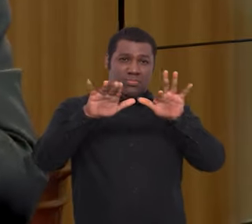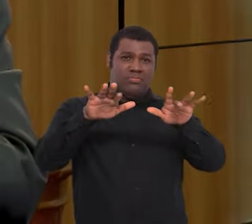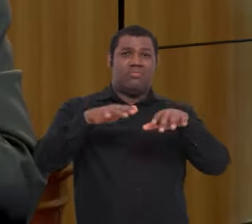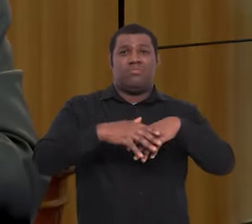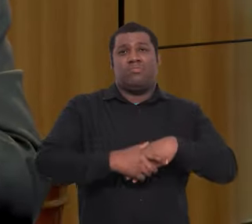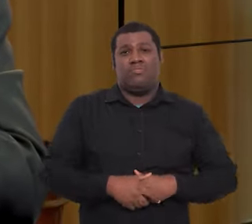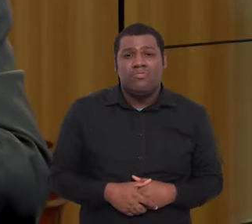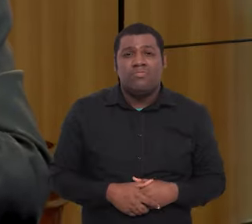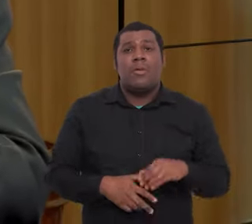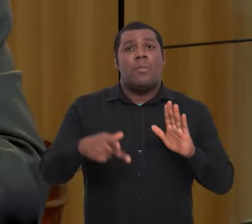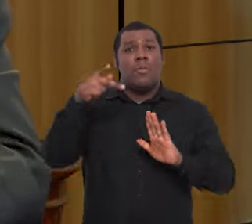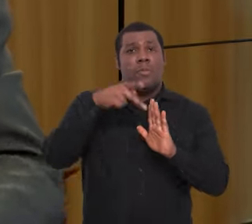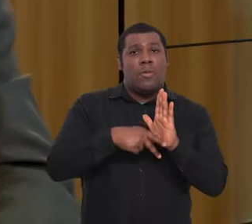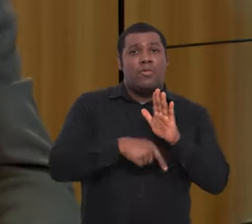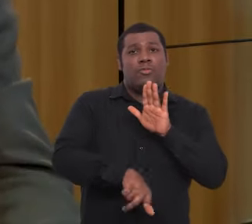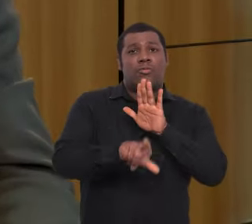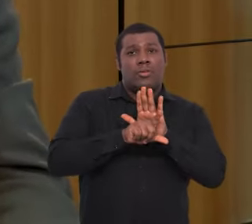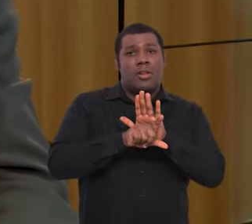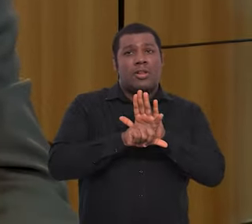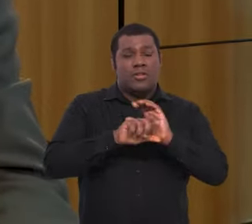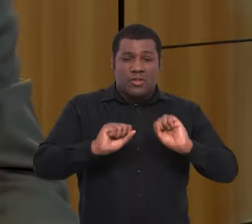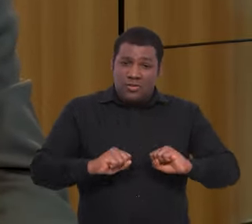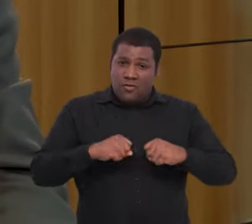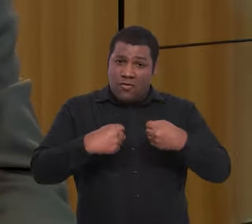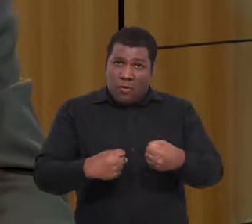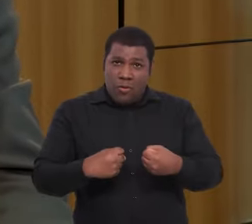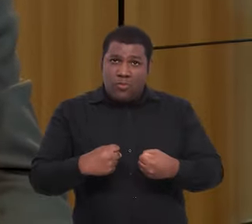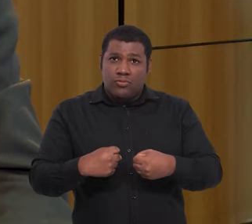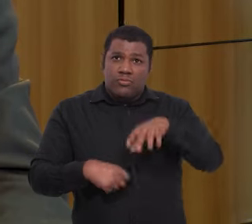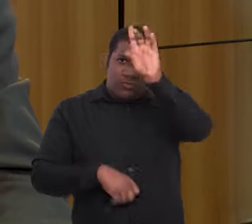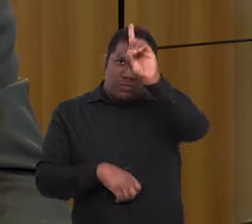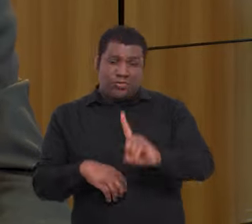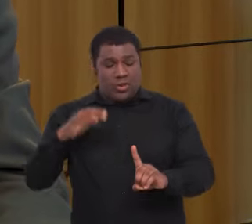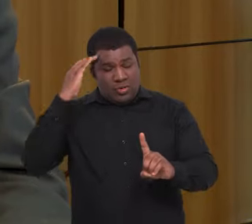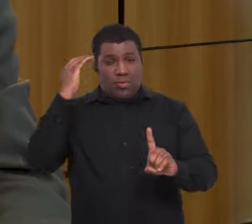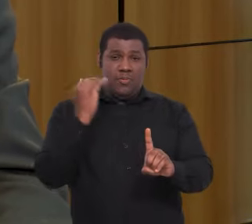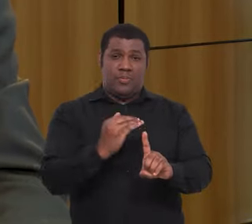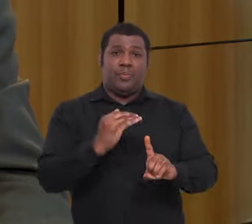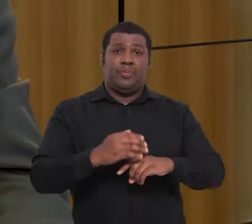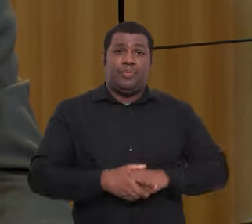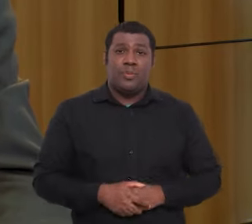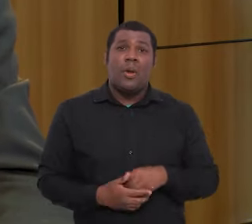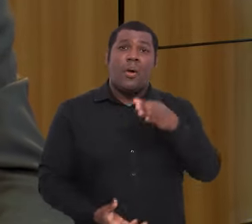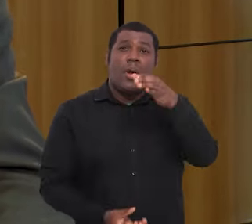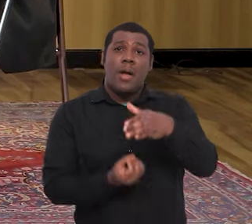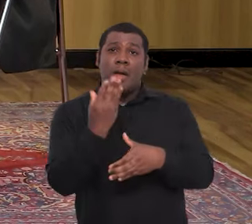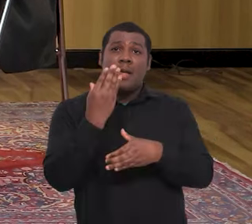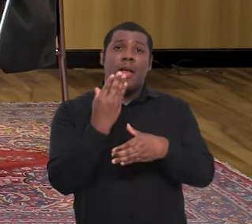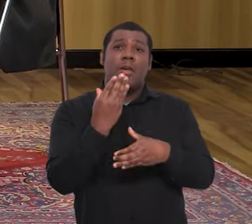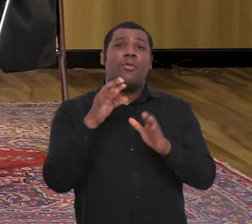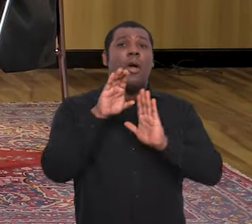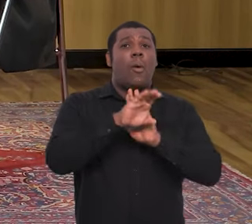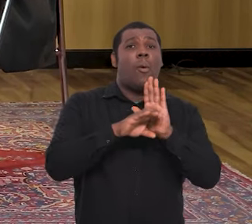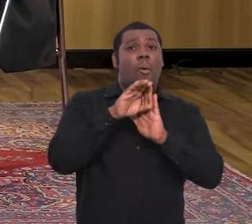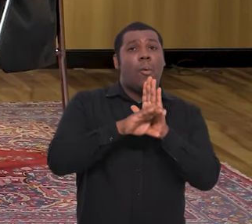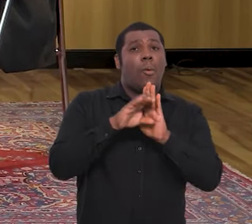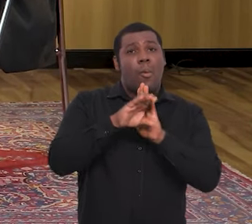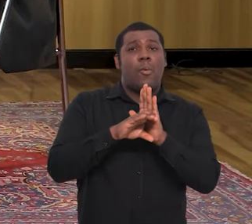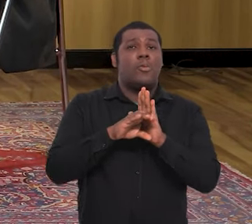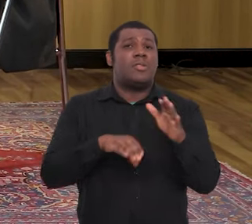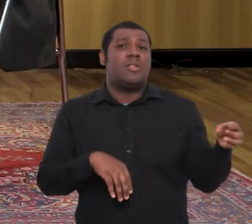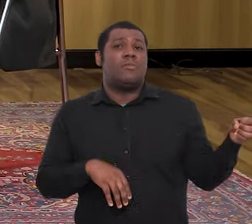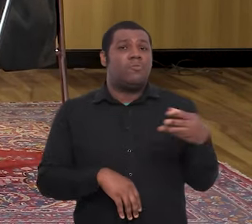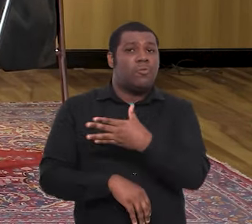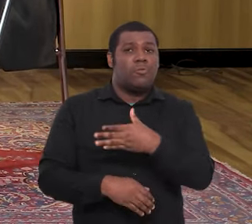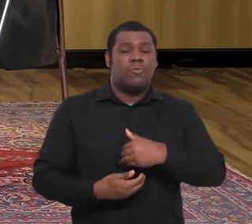muito muito bem o projeto de lei ela busca estabelecer direitos ou seja Nós criamos o conceito de uma nova